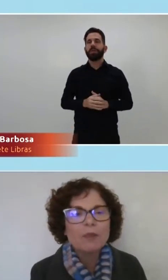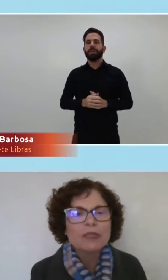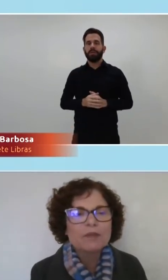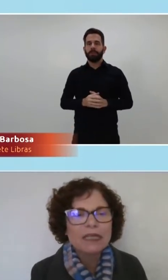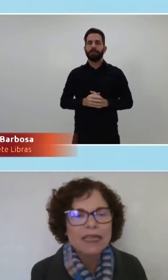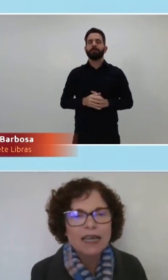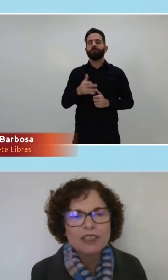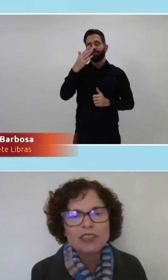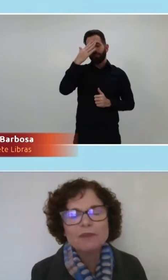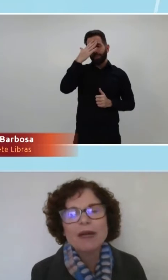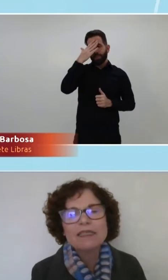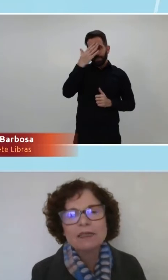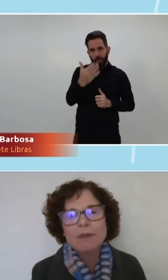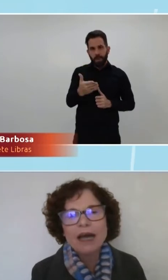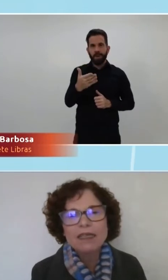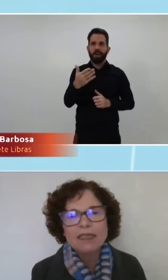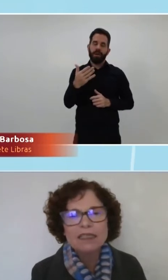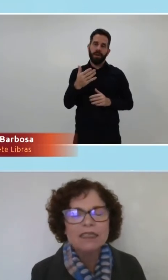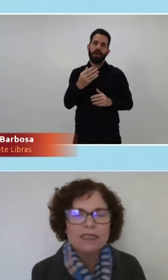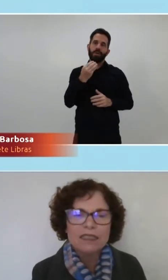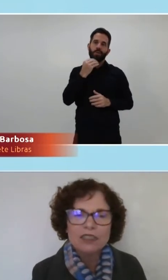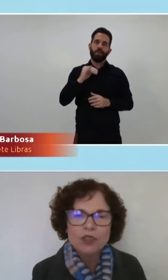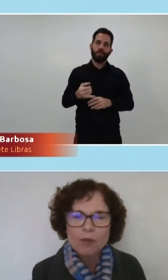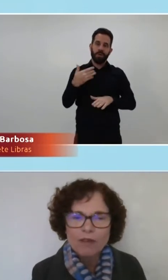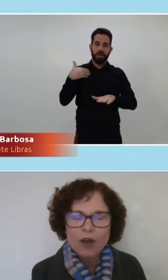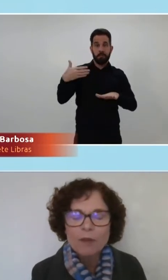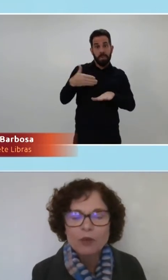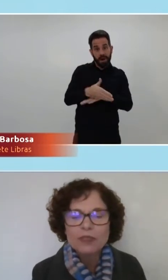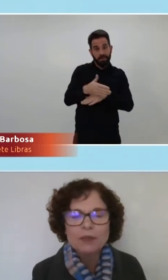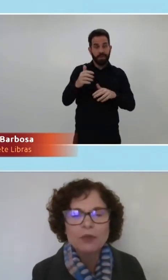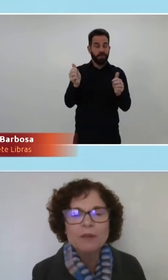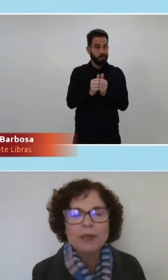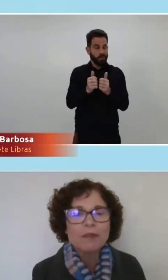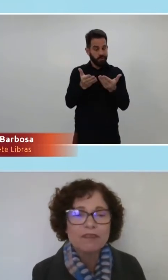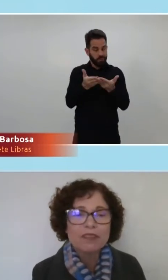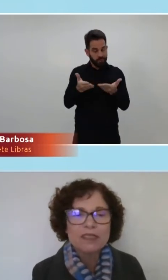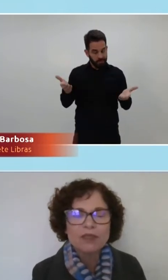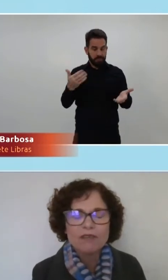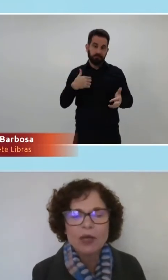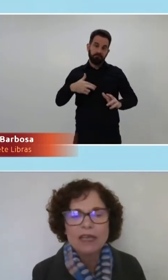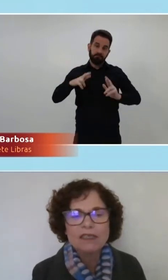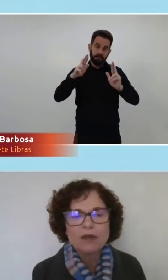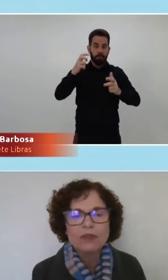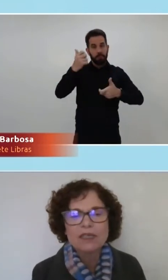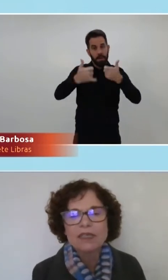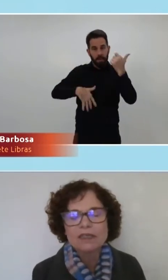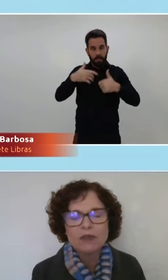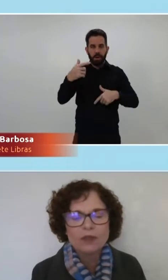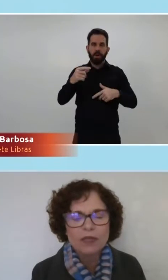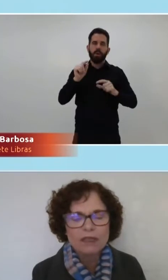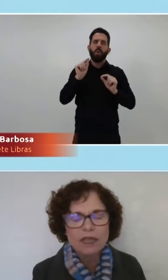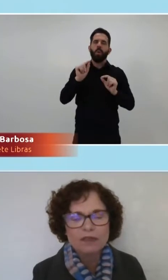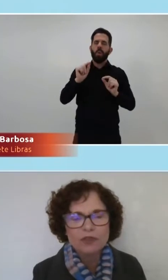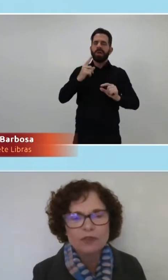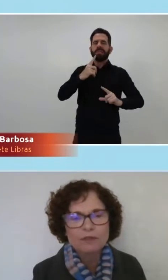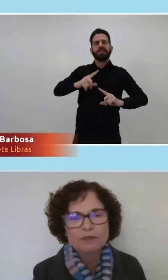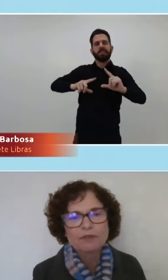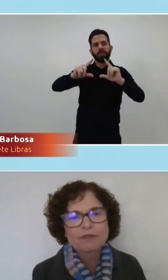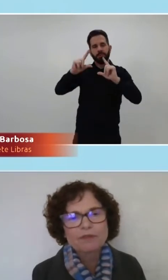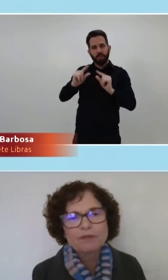pela possibilidade de participar aqui e, de alguma forma, contribuir para a prevenção da violência contra a criança e o